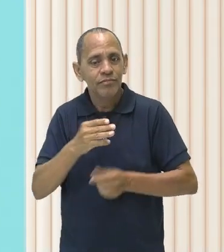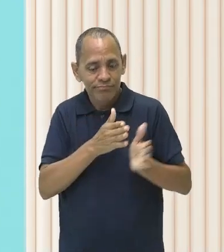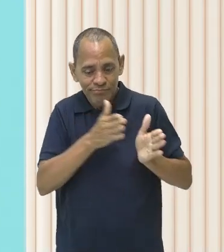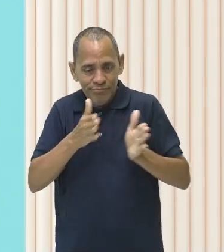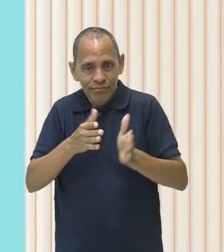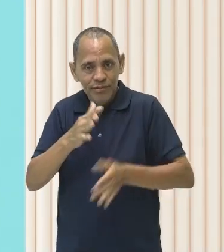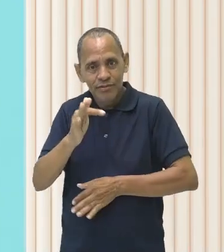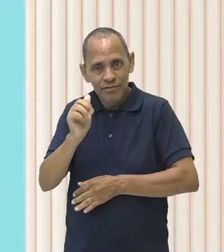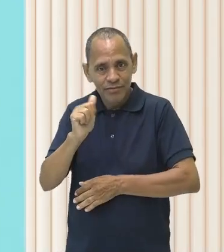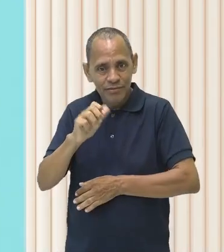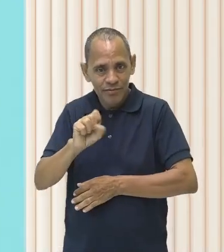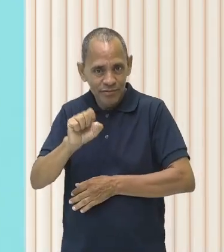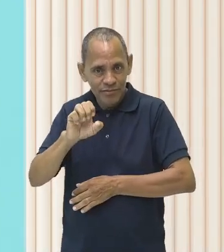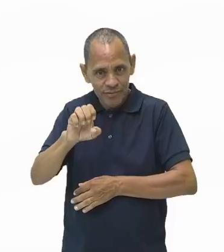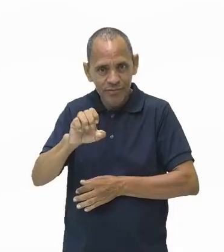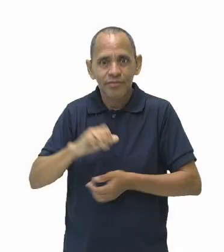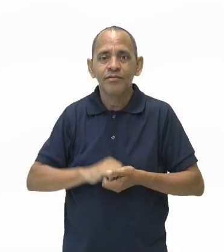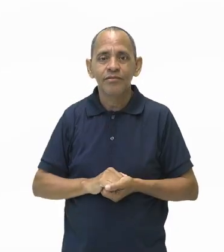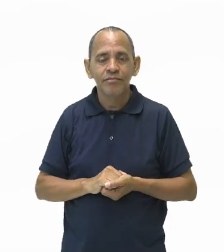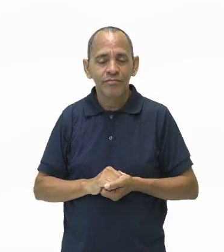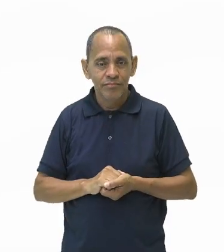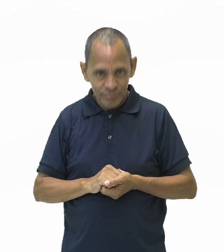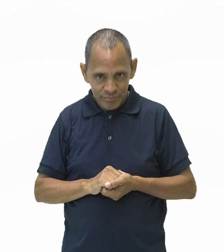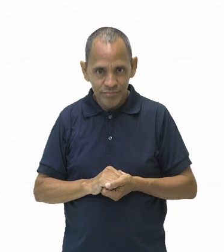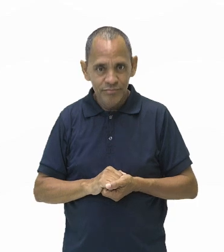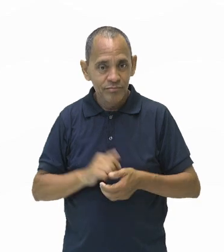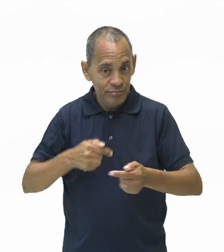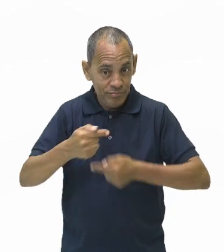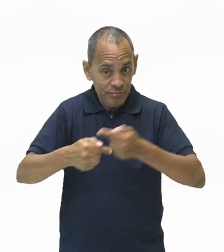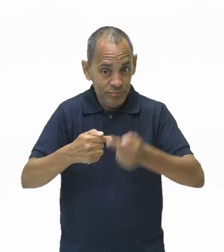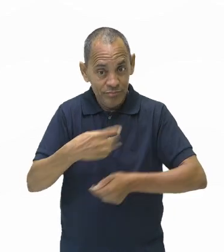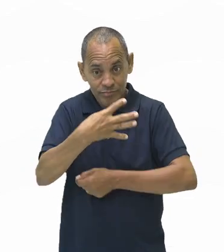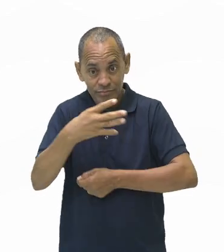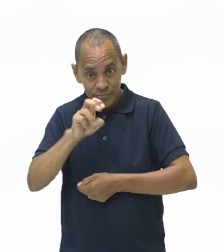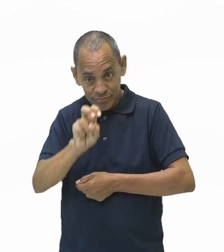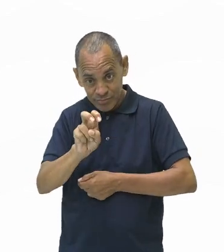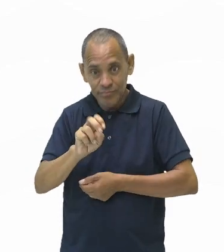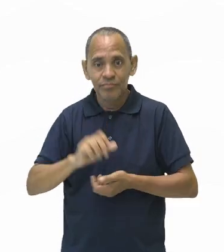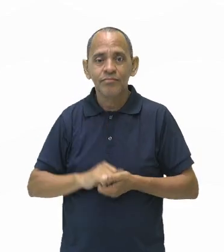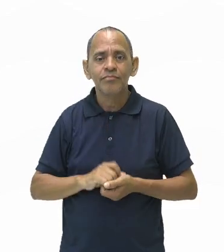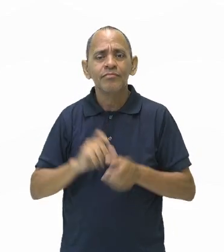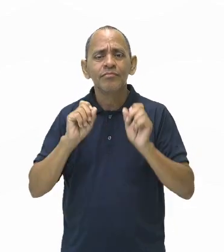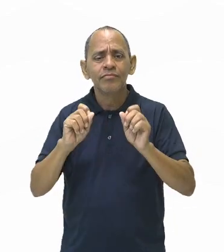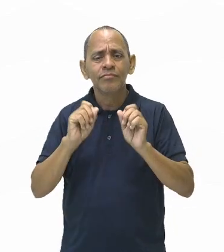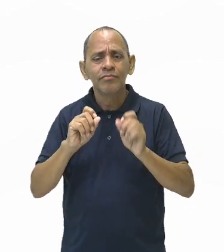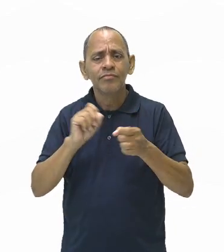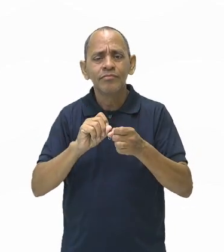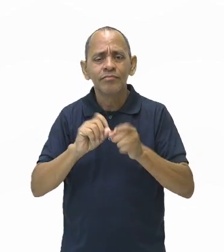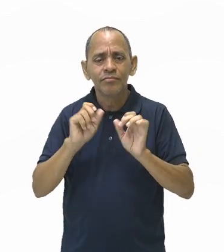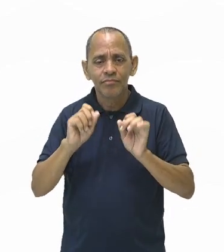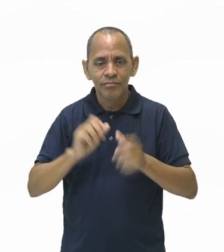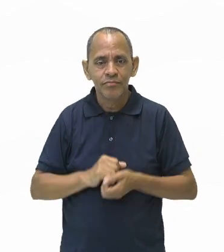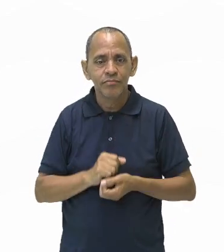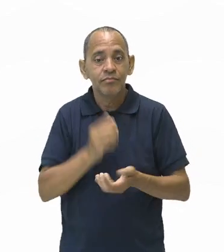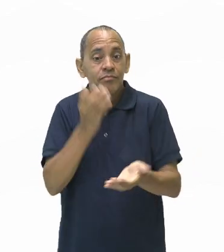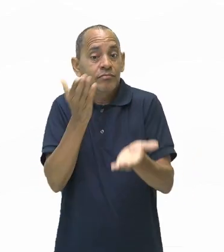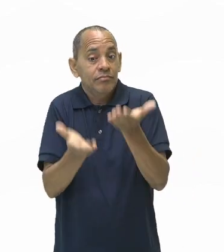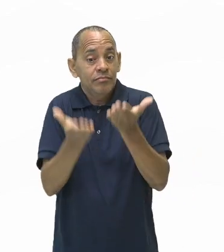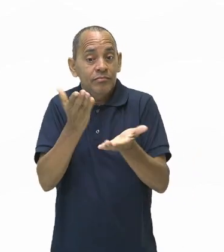fase. Vamos lá. Terceira fase, geração de 45. O que ela vai trazer? Equilíbrio